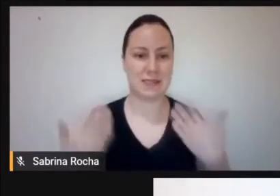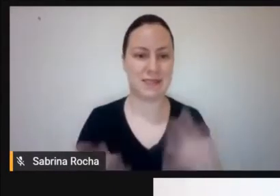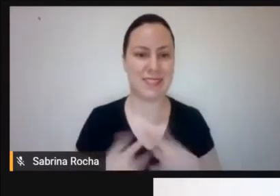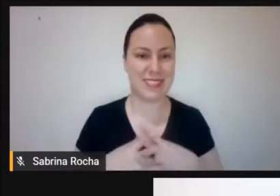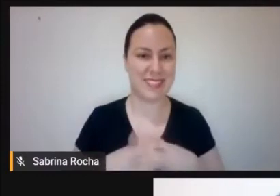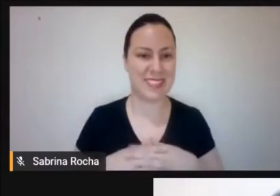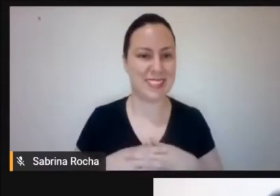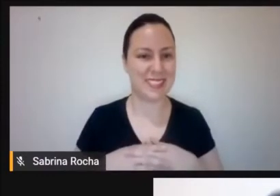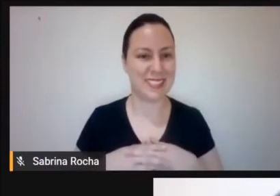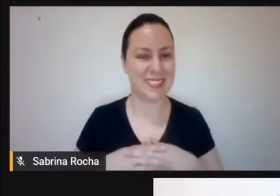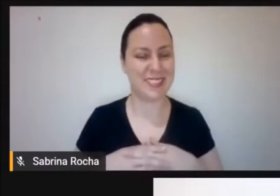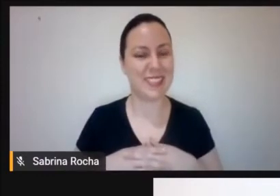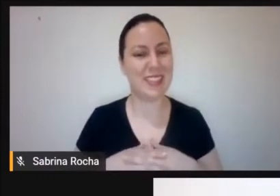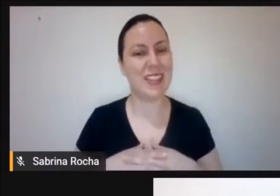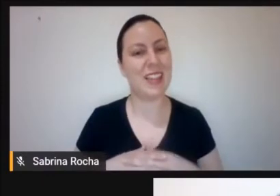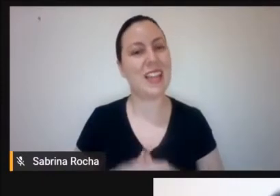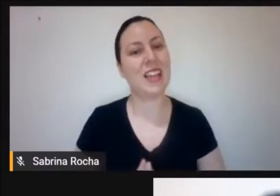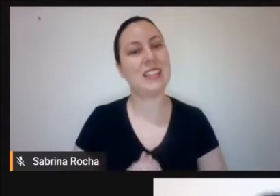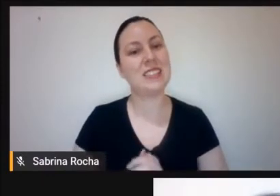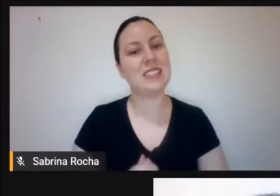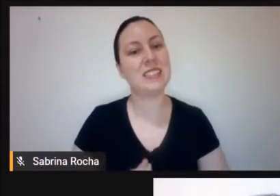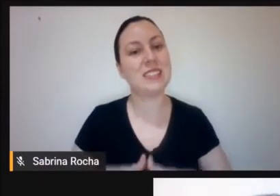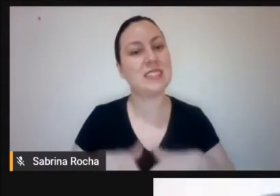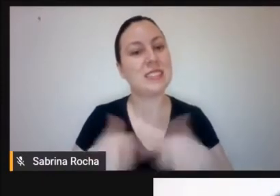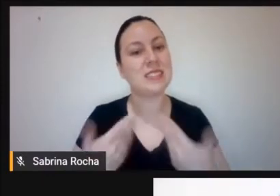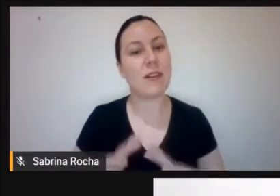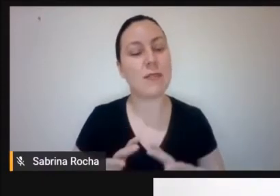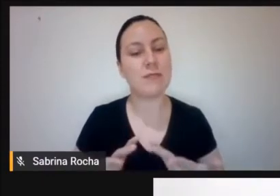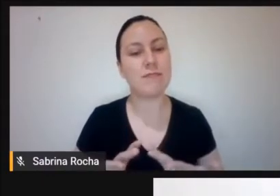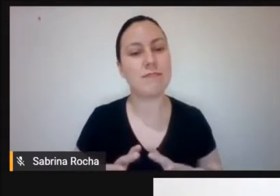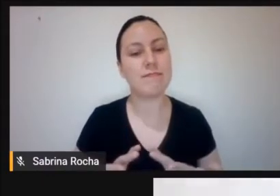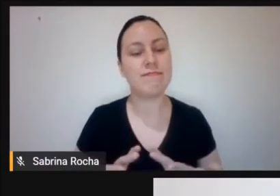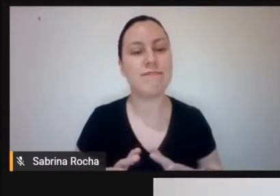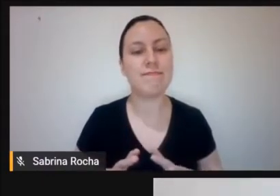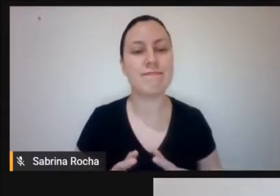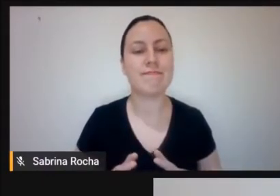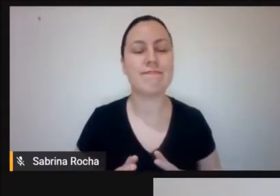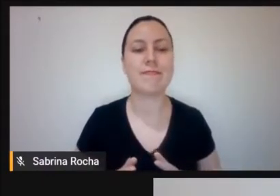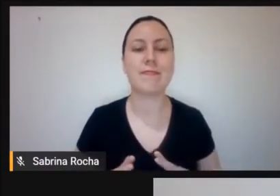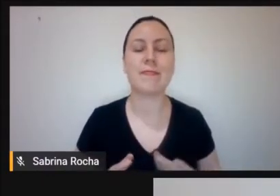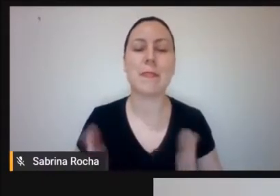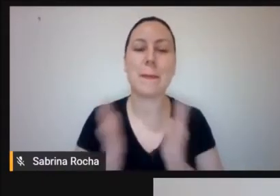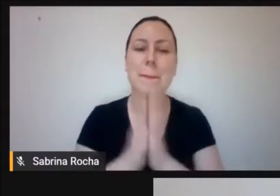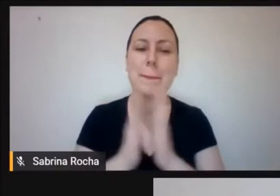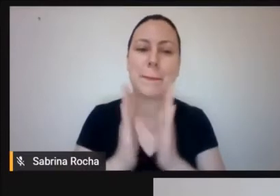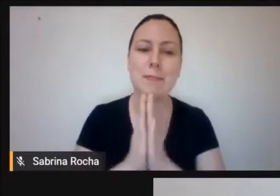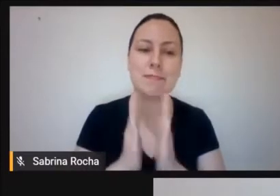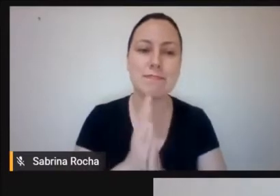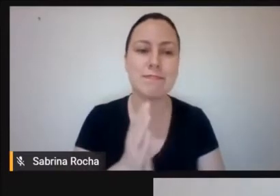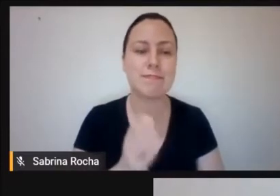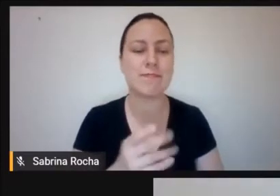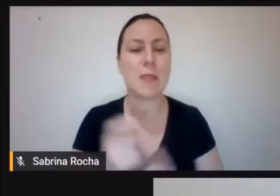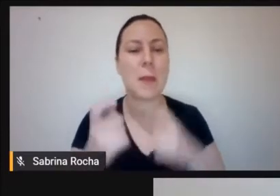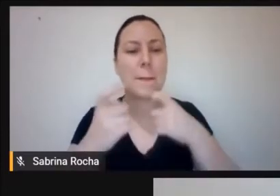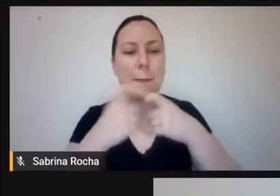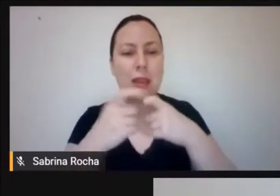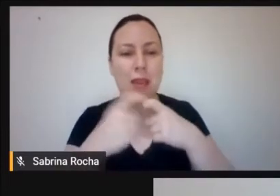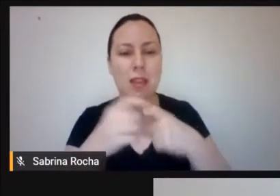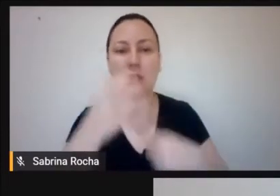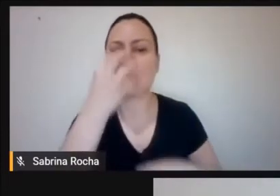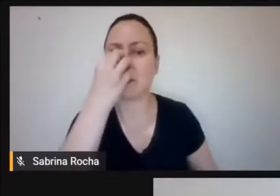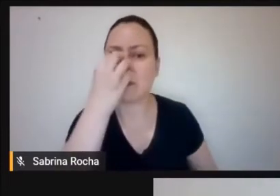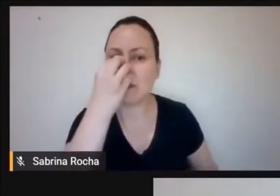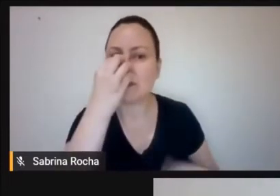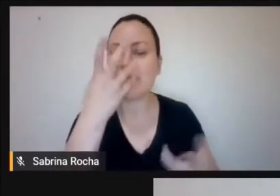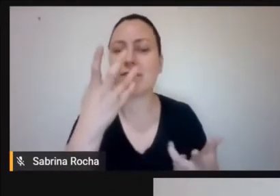Então, viva os médicos que são palhaços da alegria e